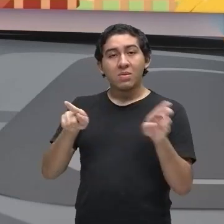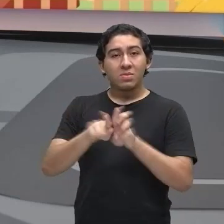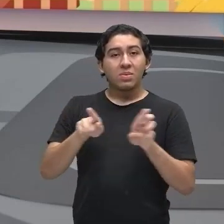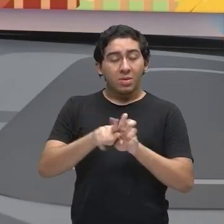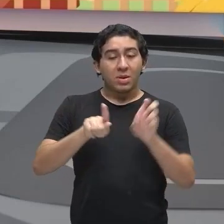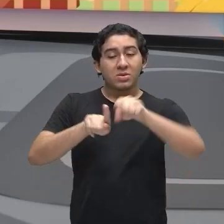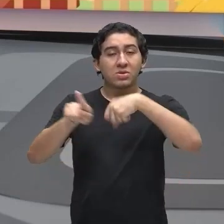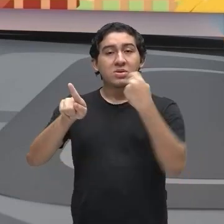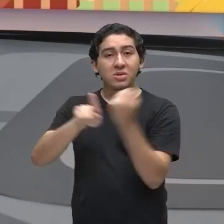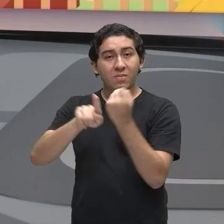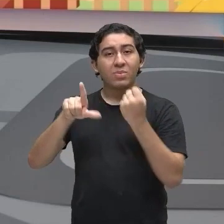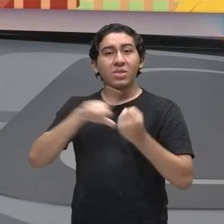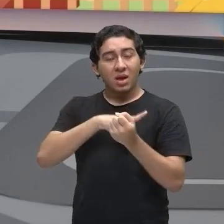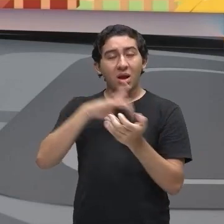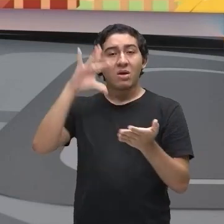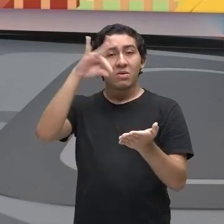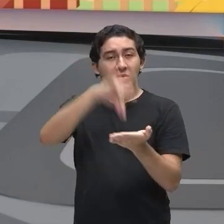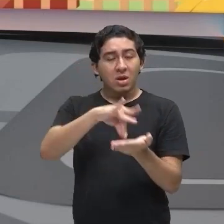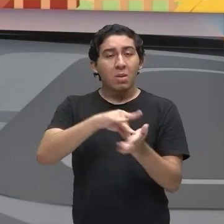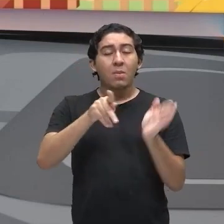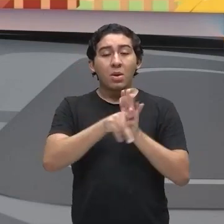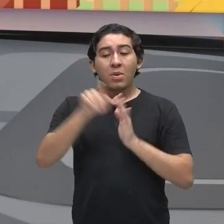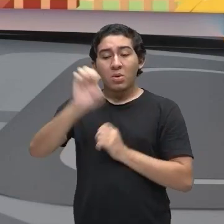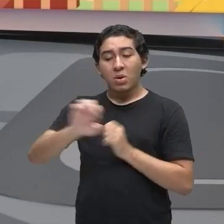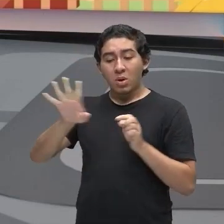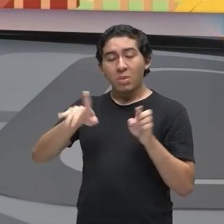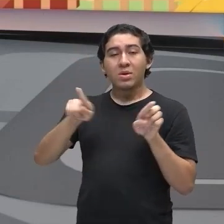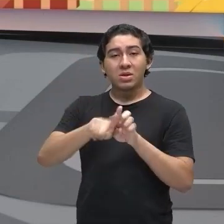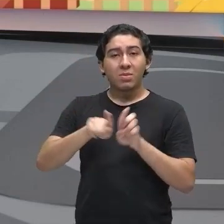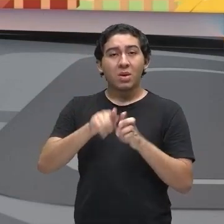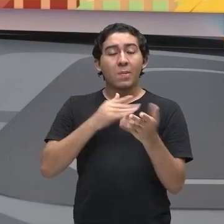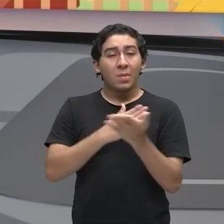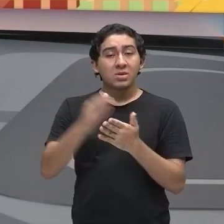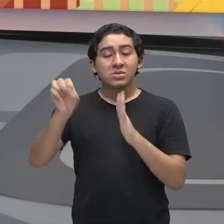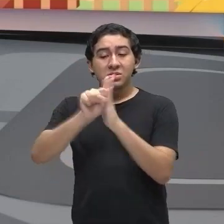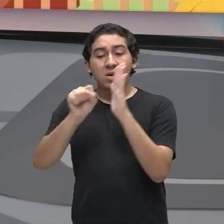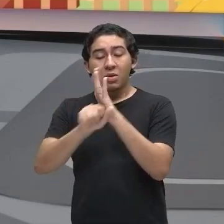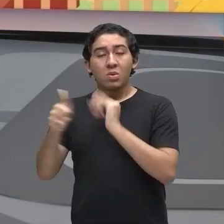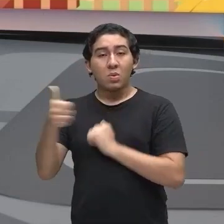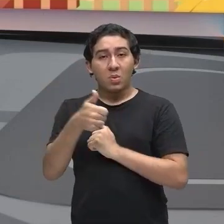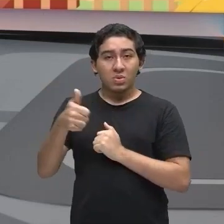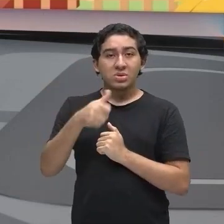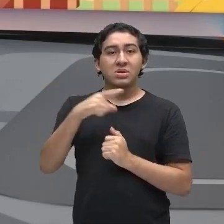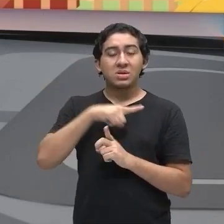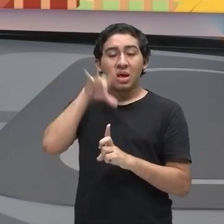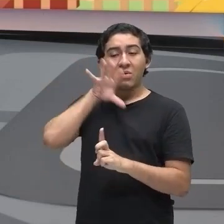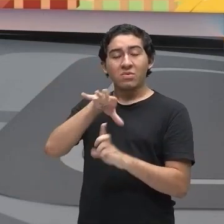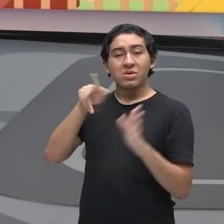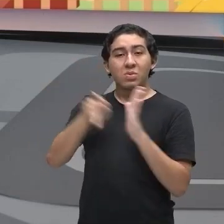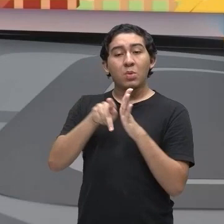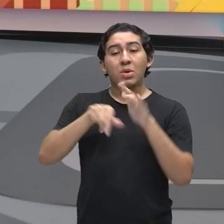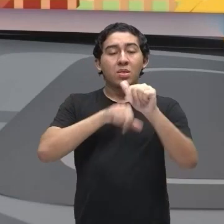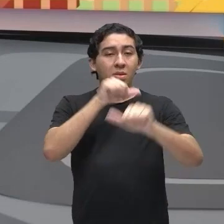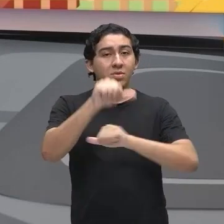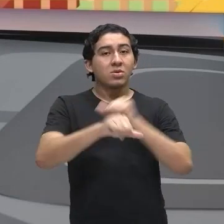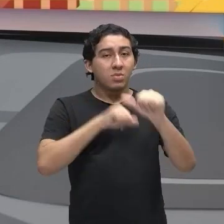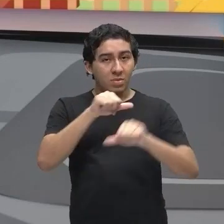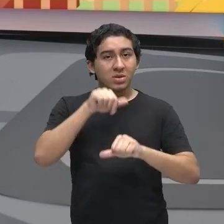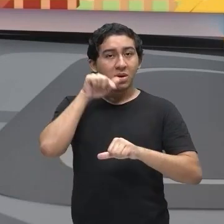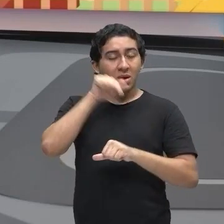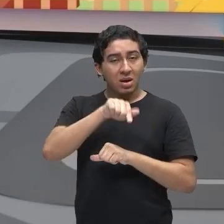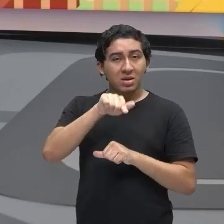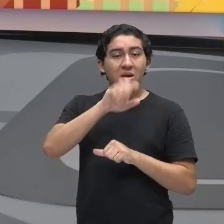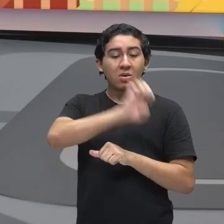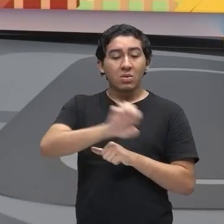sociais que são estabelecidas dentro da Europa a partir do século XI, motivadas aí por essas mudanças que a